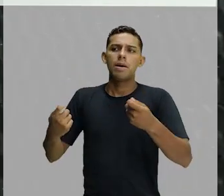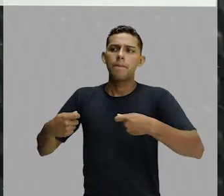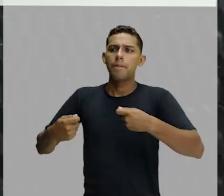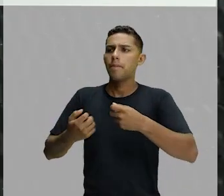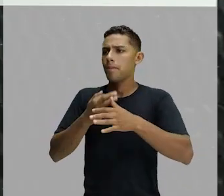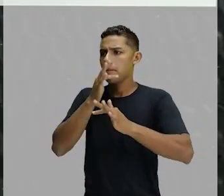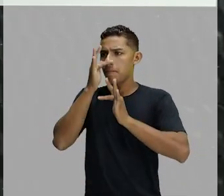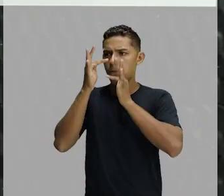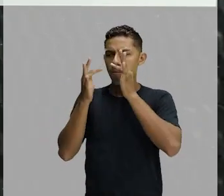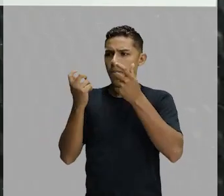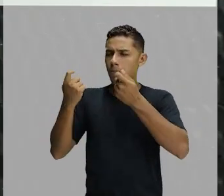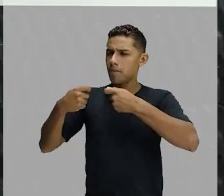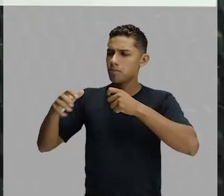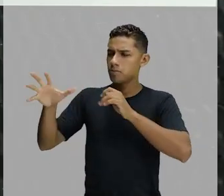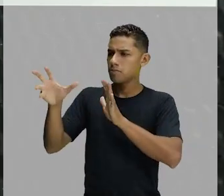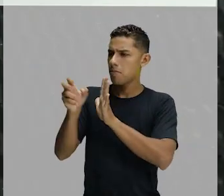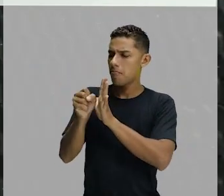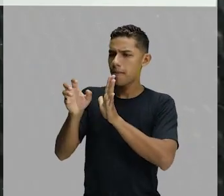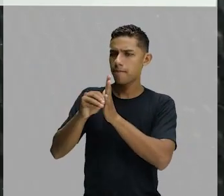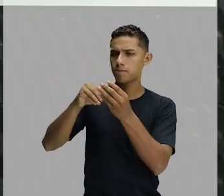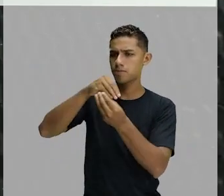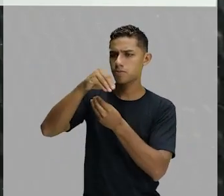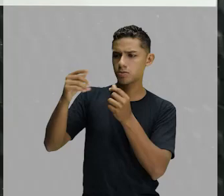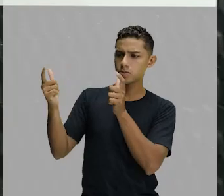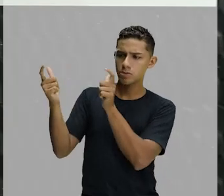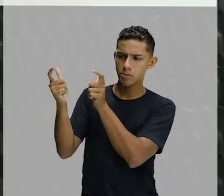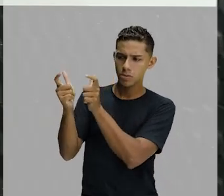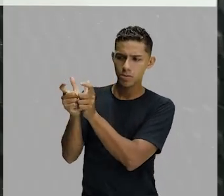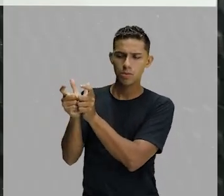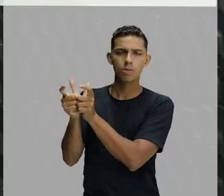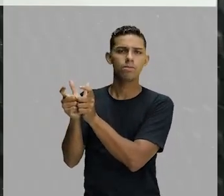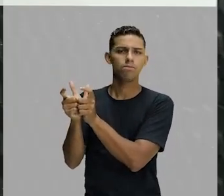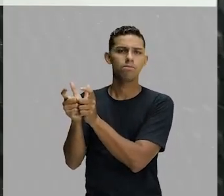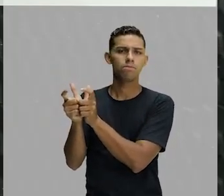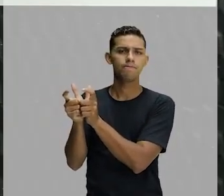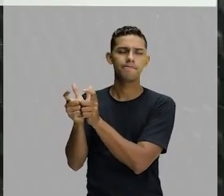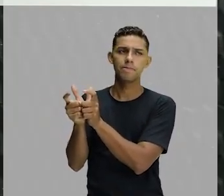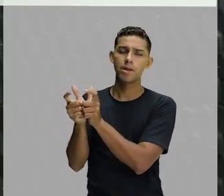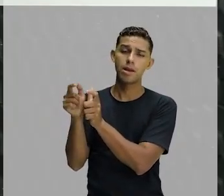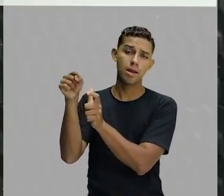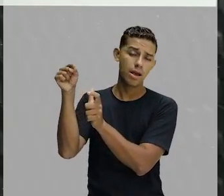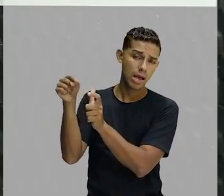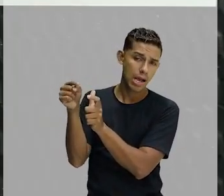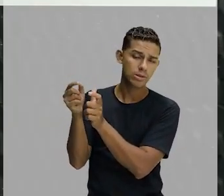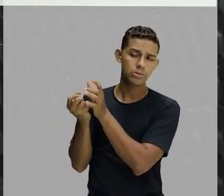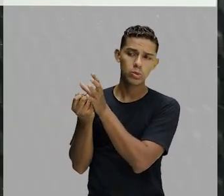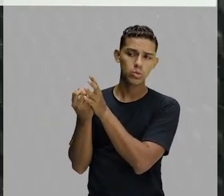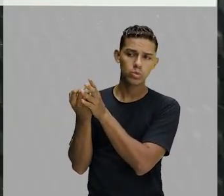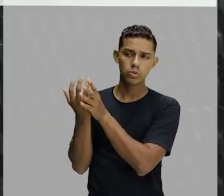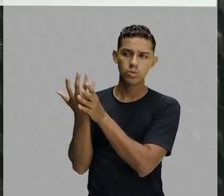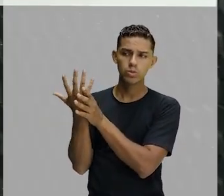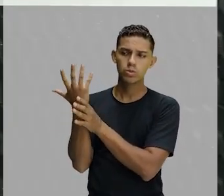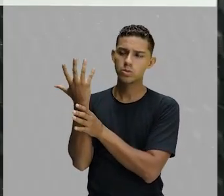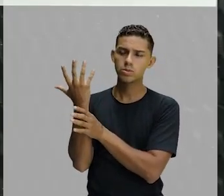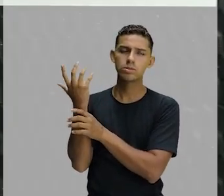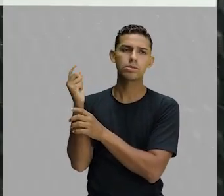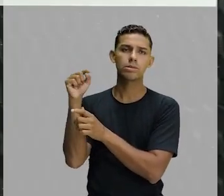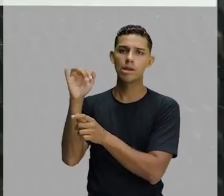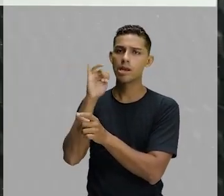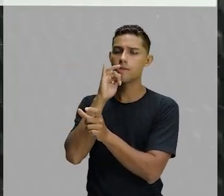desses compostos aqui em pequena quantidade? Porque eles vão formar, por exemplo,